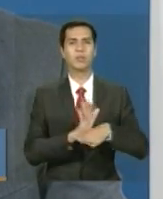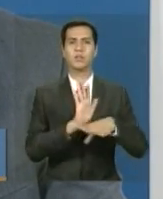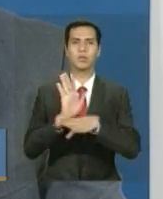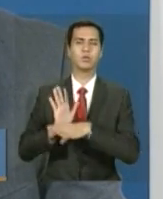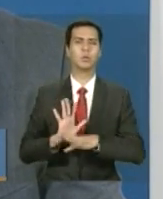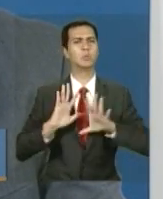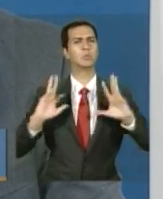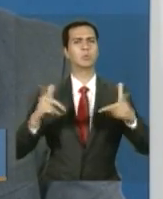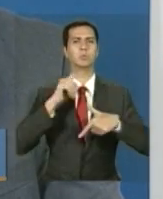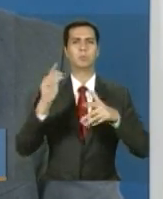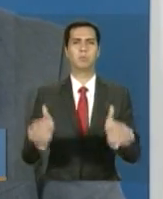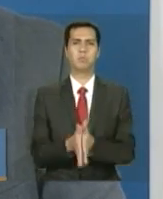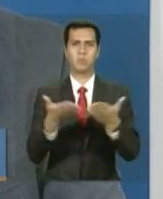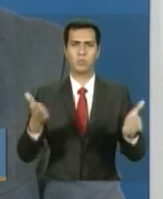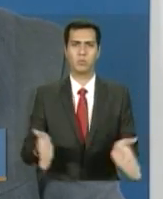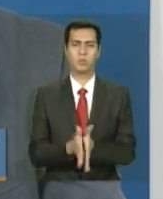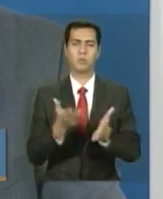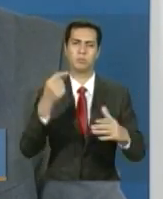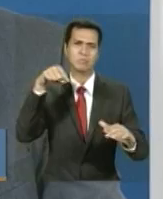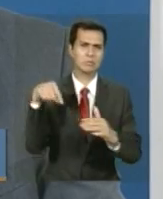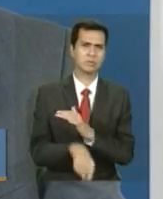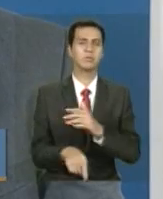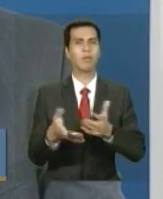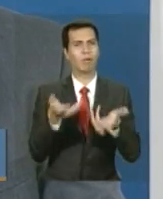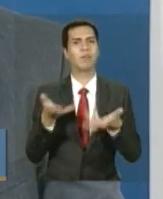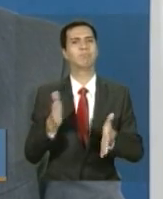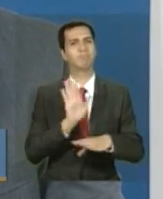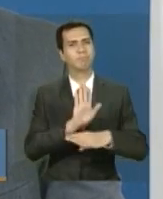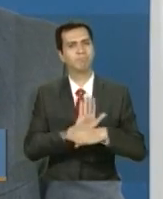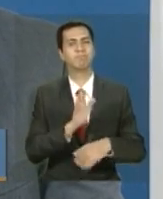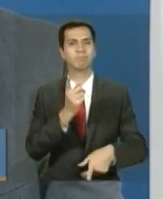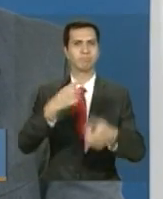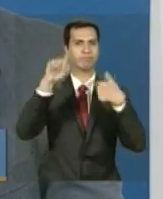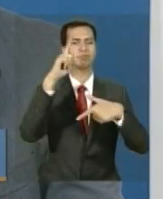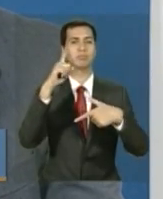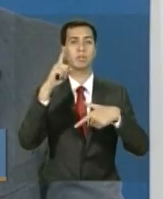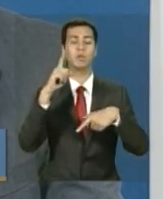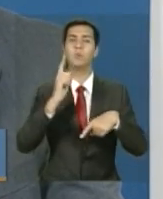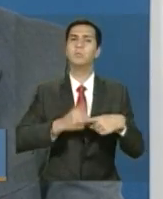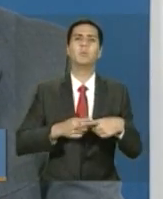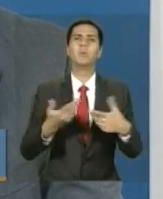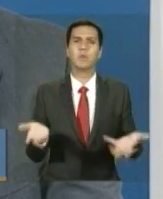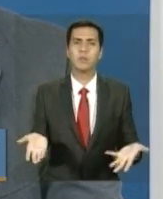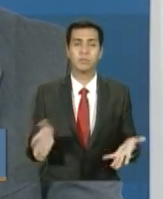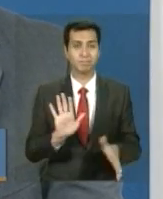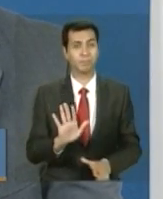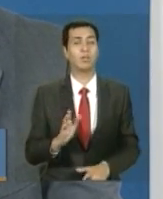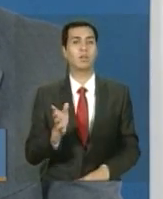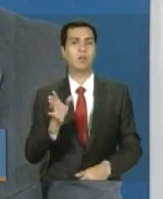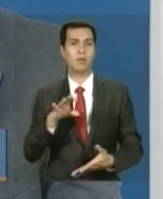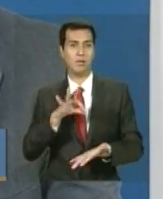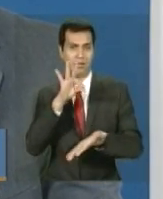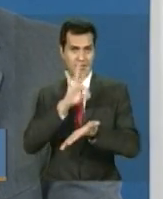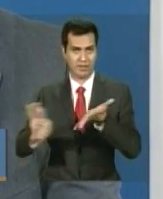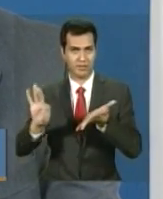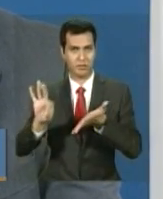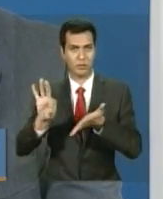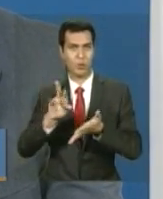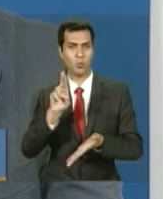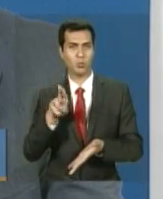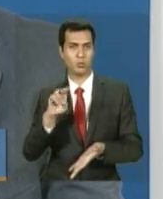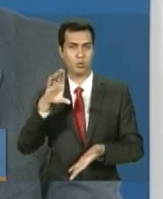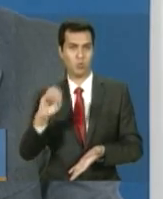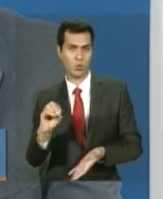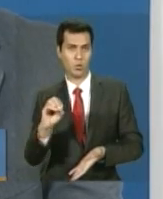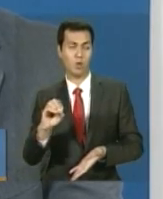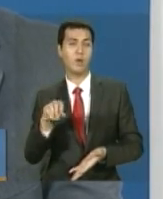4 anos durante o país pro país por que isso porque o cadastro único é hoje o instrumento que nós temos